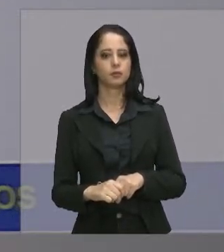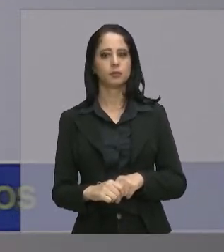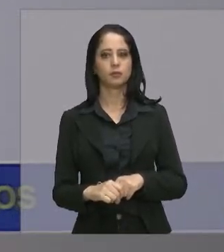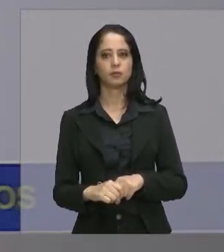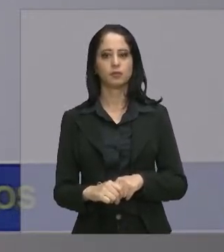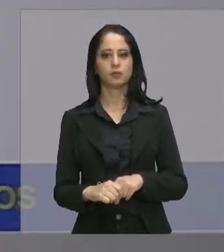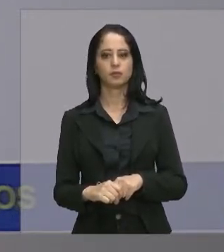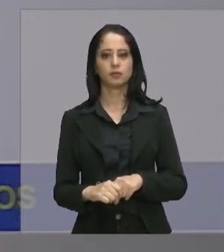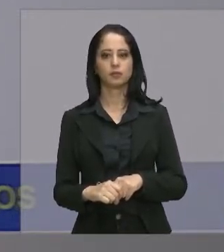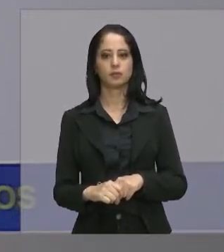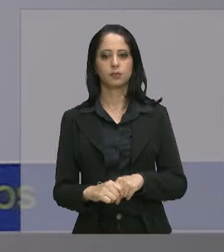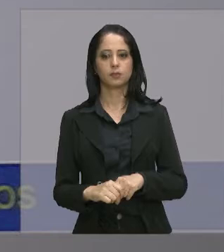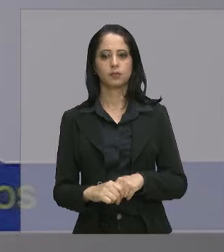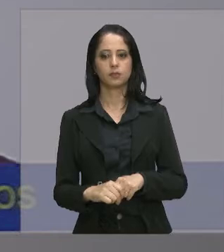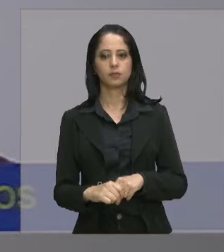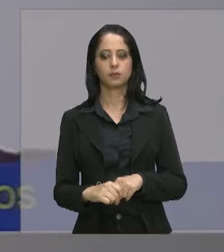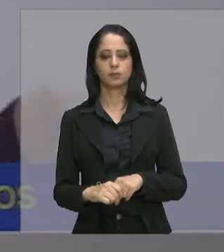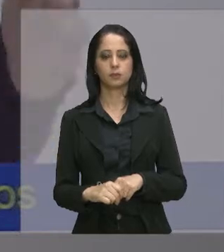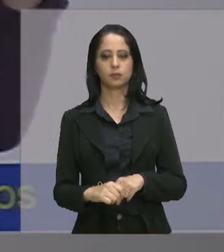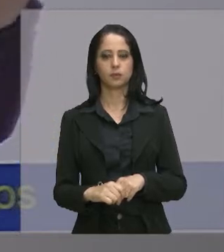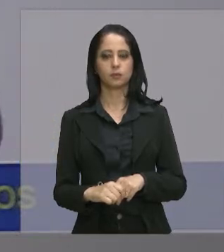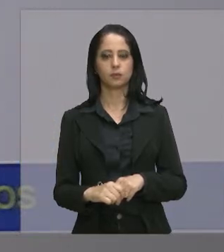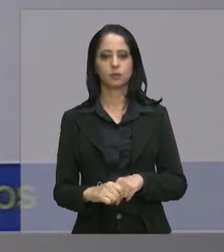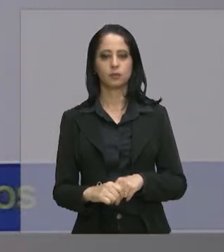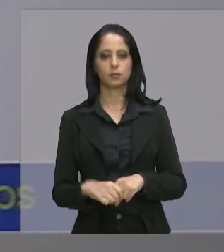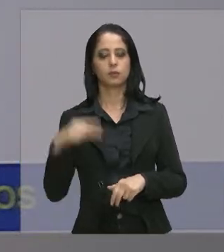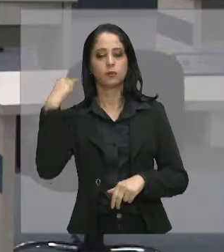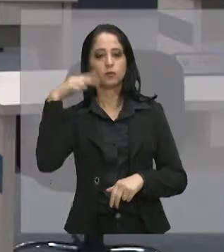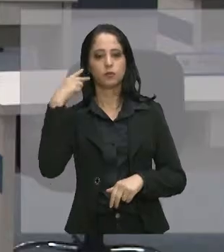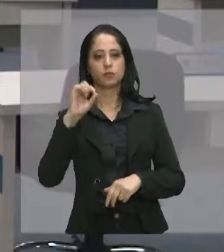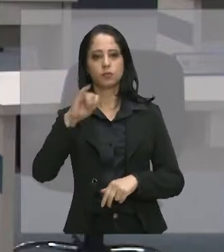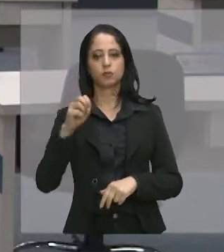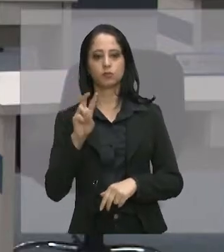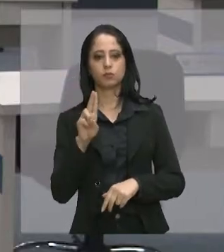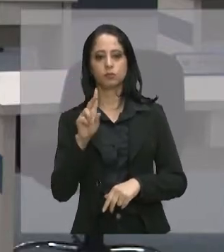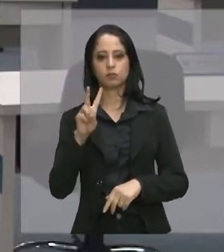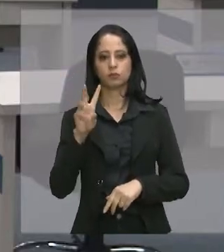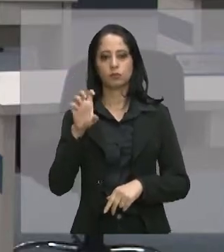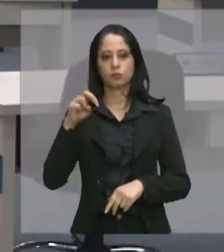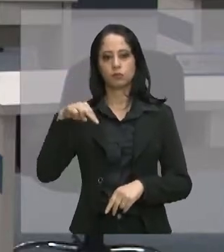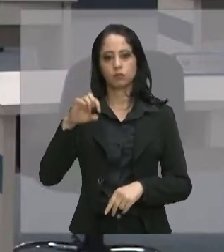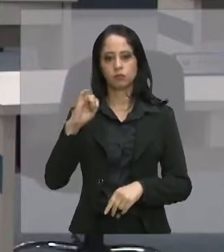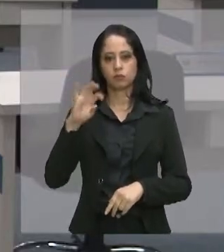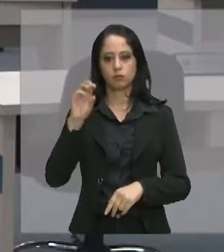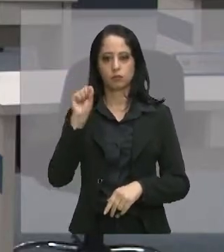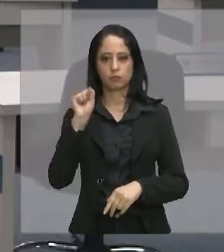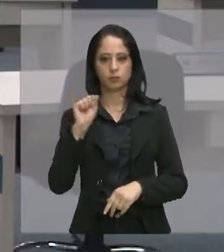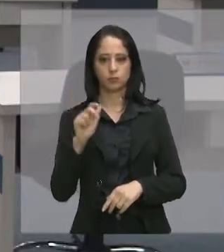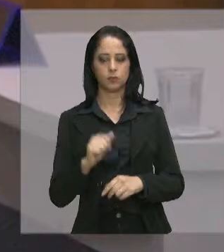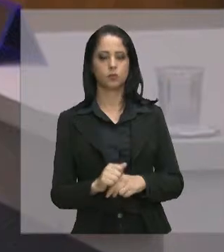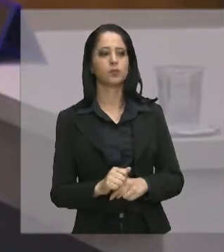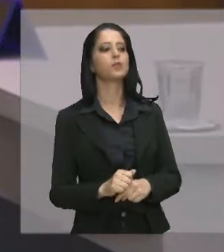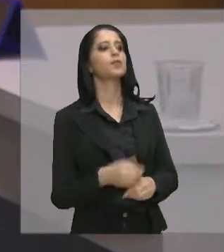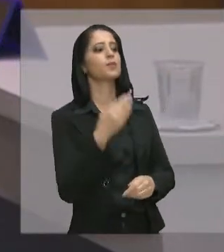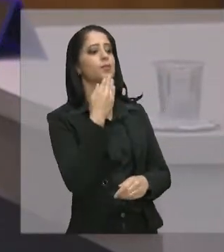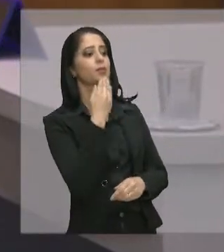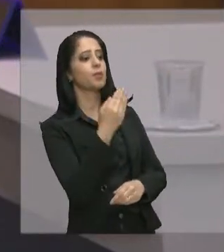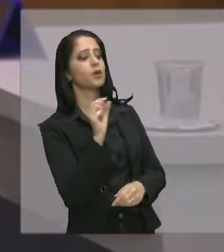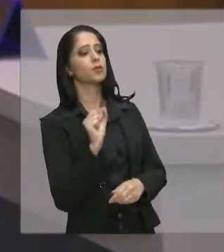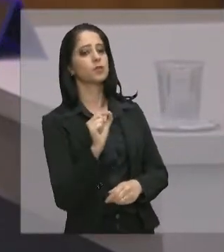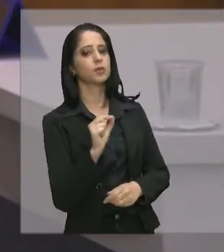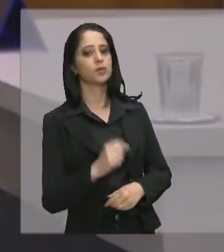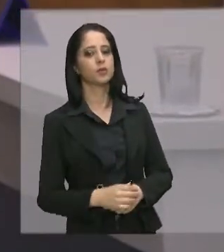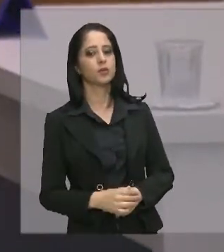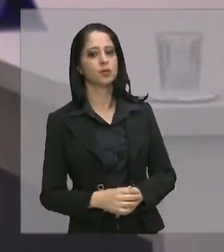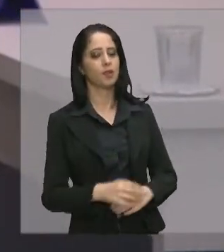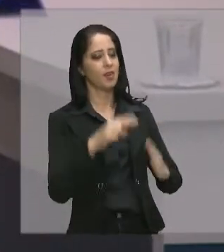a votação dos projetos será de forma simbólica. Com a palavra, o vereador Juvenil Silvério. Senhor presidente, solicito a supressão de